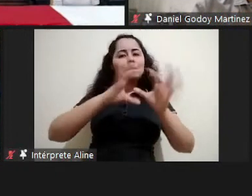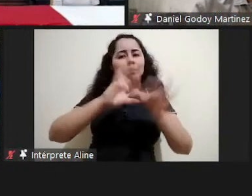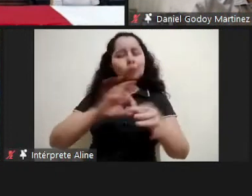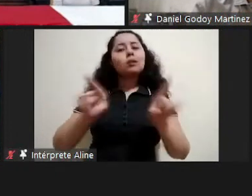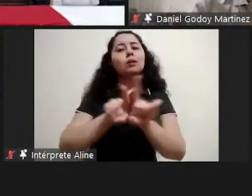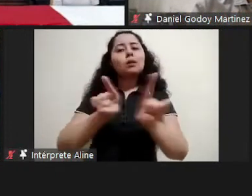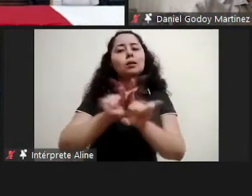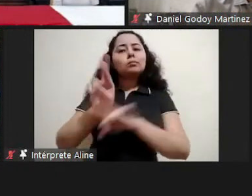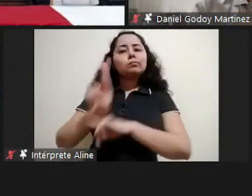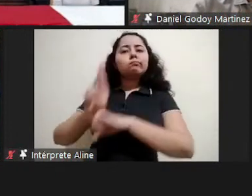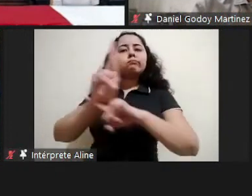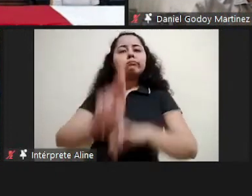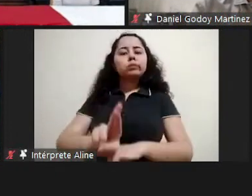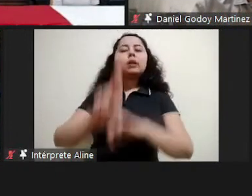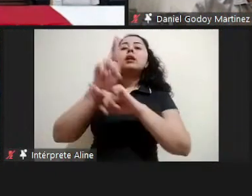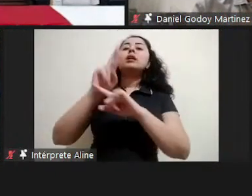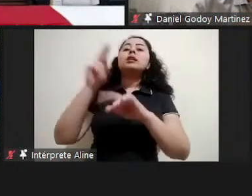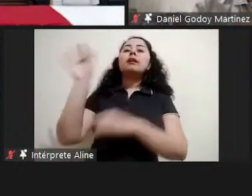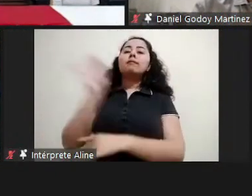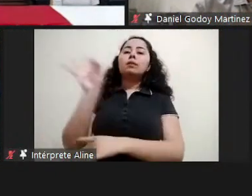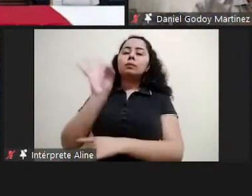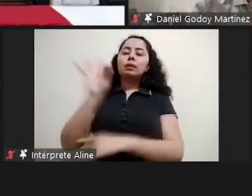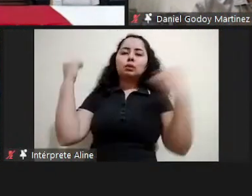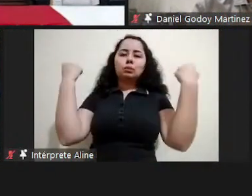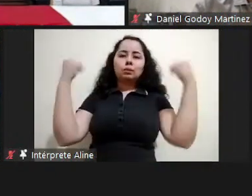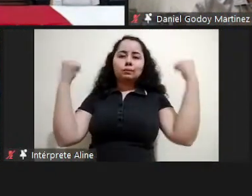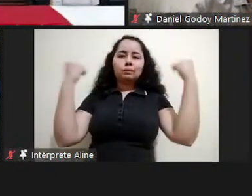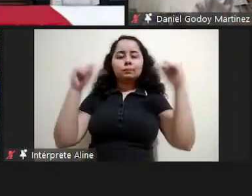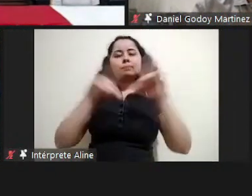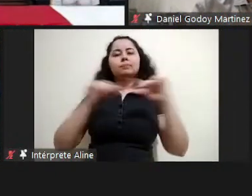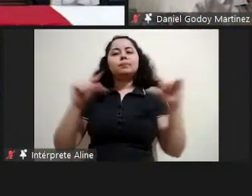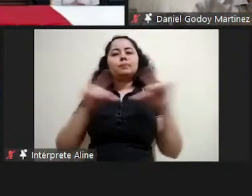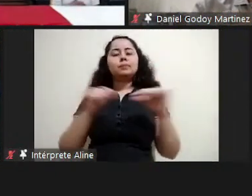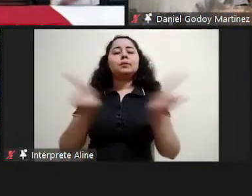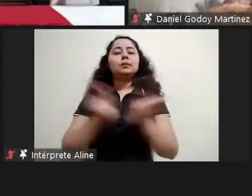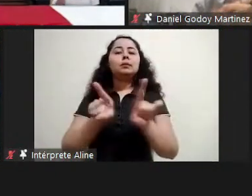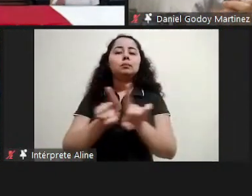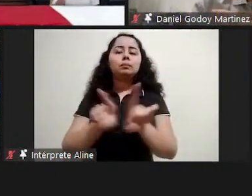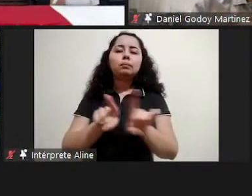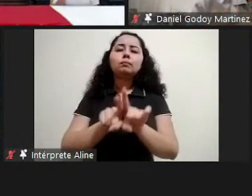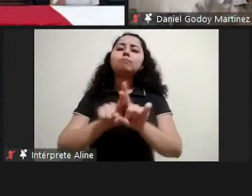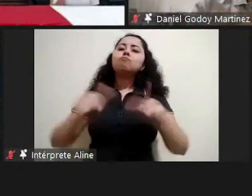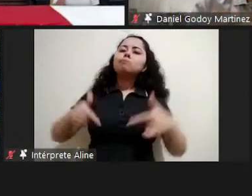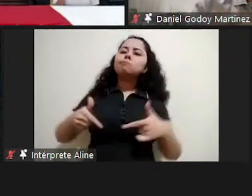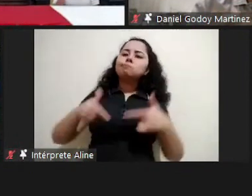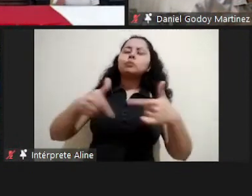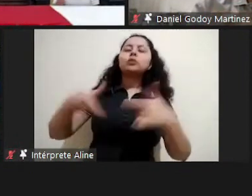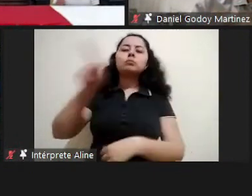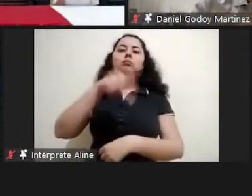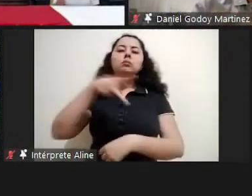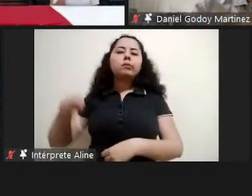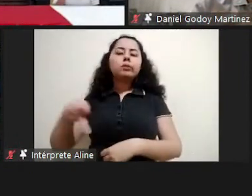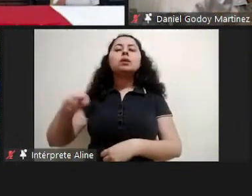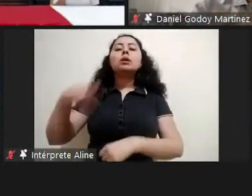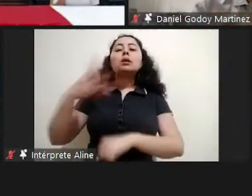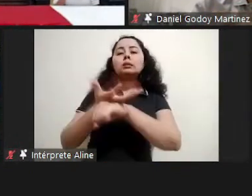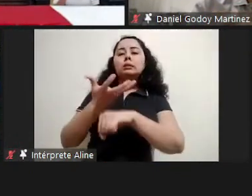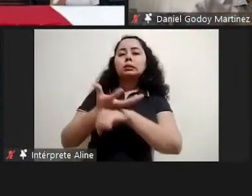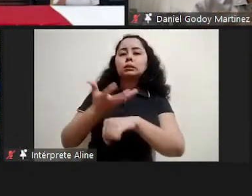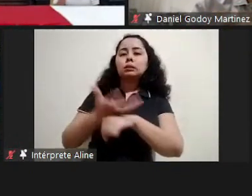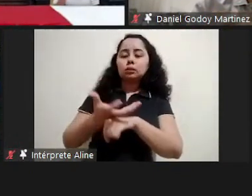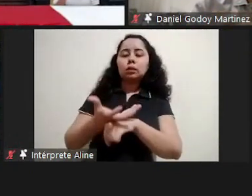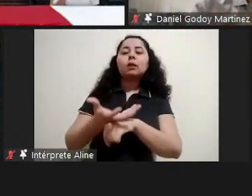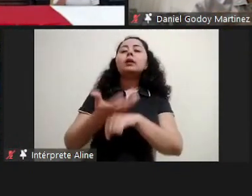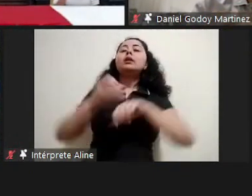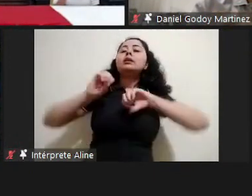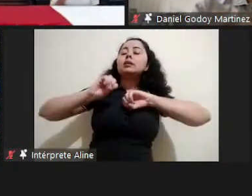Desportos da UFJF. Neste mesmo período, atuou como professor da disciplina Estudo dos Problemas Brasileiros, obrigatória